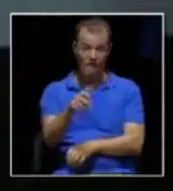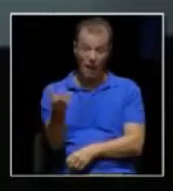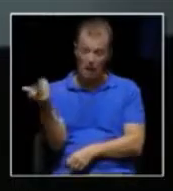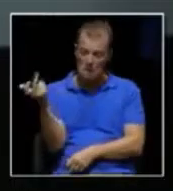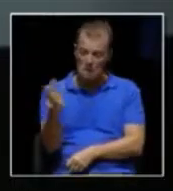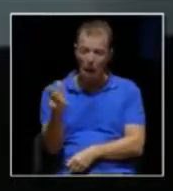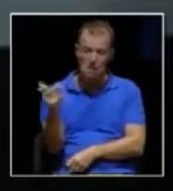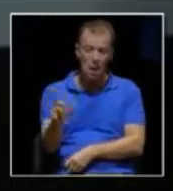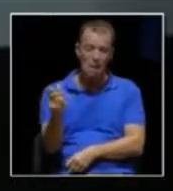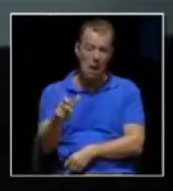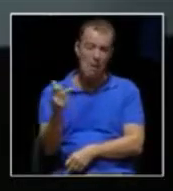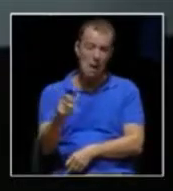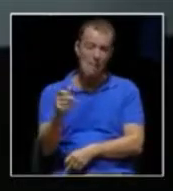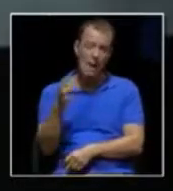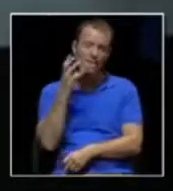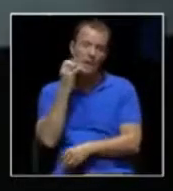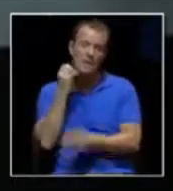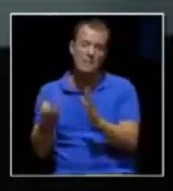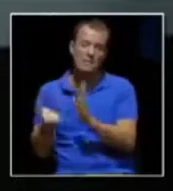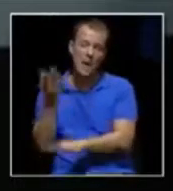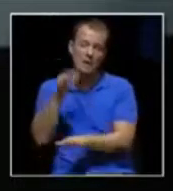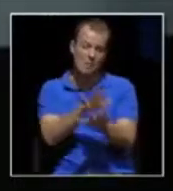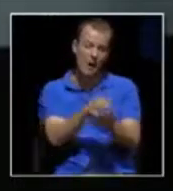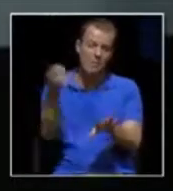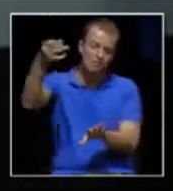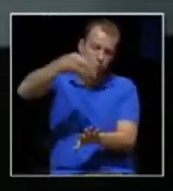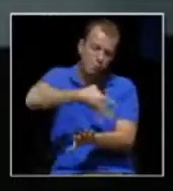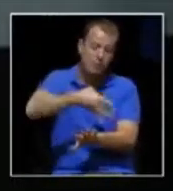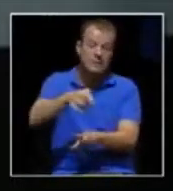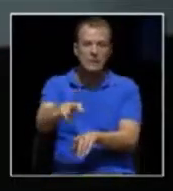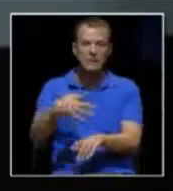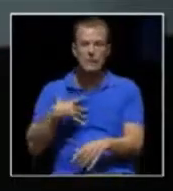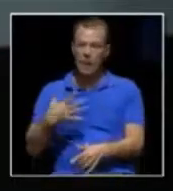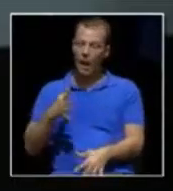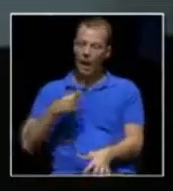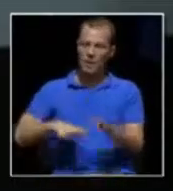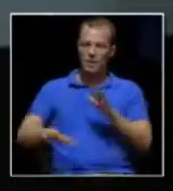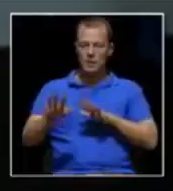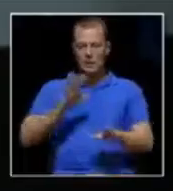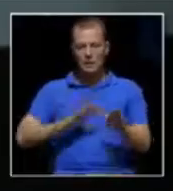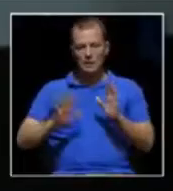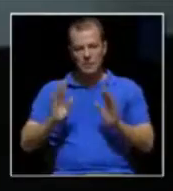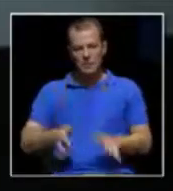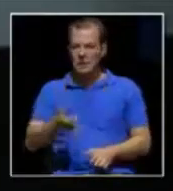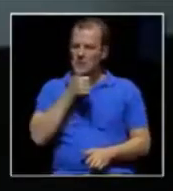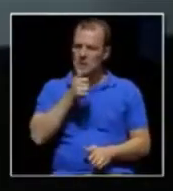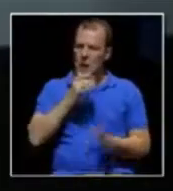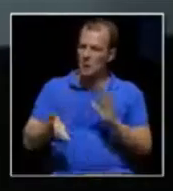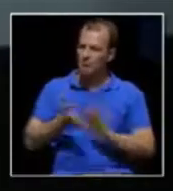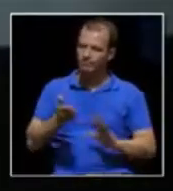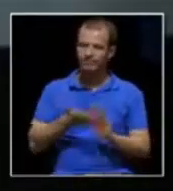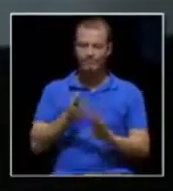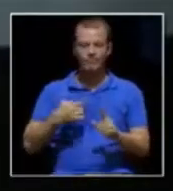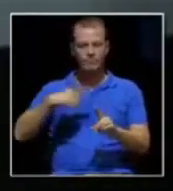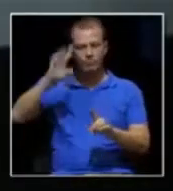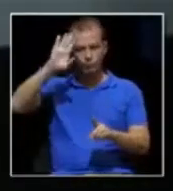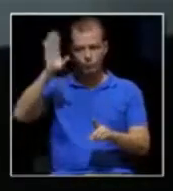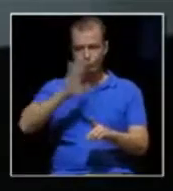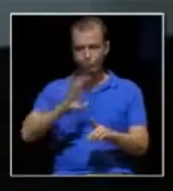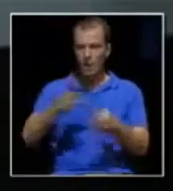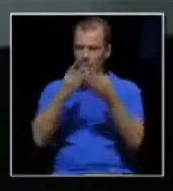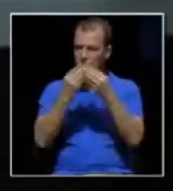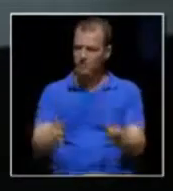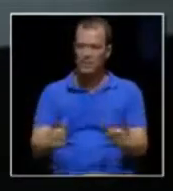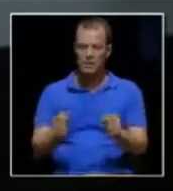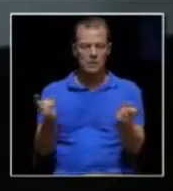de plástico do que de peixes. É uma realidade assustadora que requer medidas urgentes de decisão e ação, e sabemos que não se resolve apenas